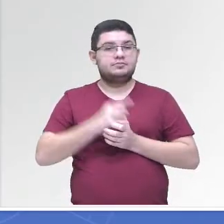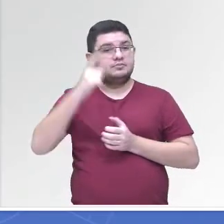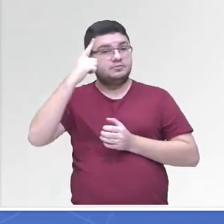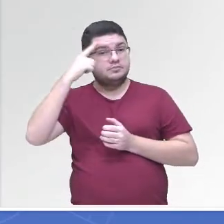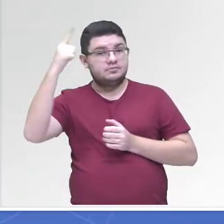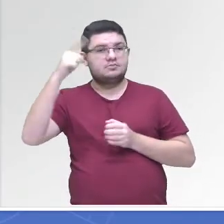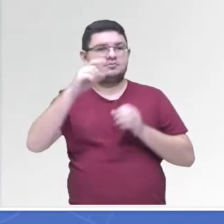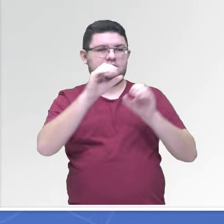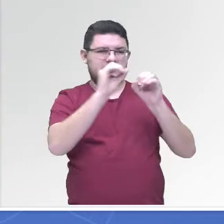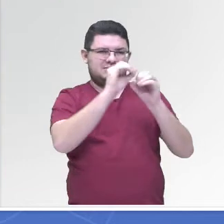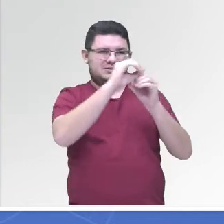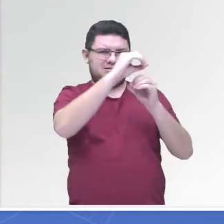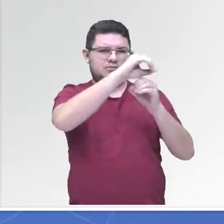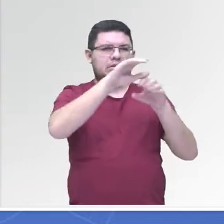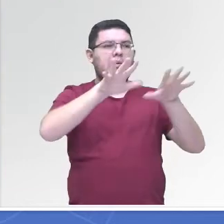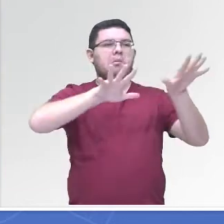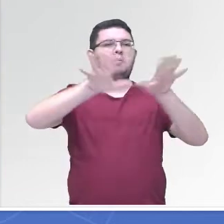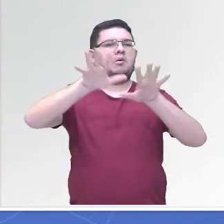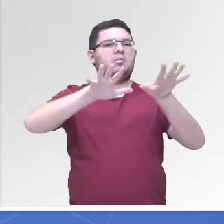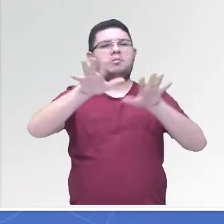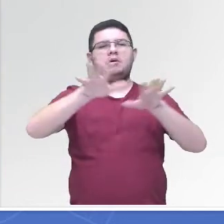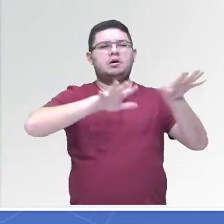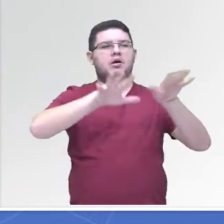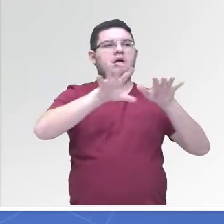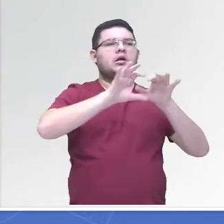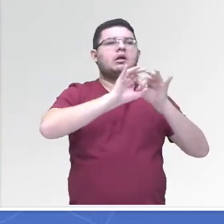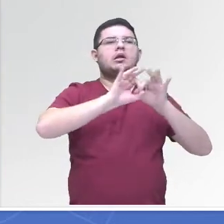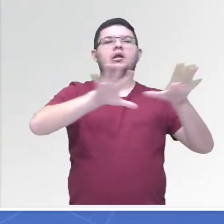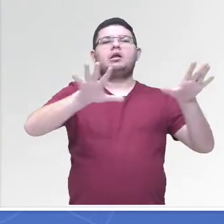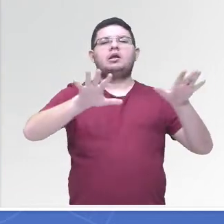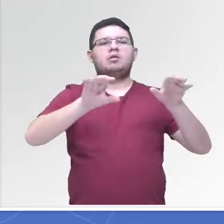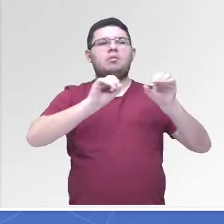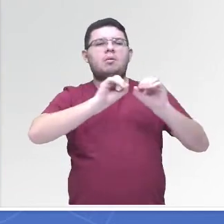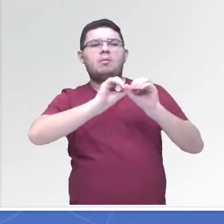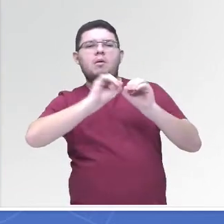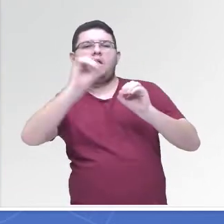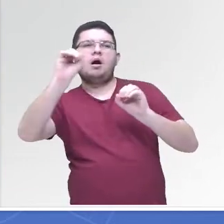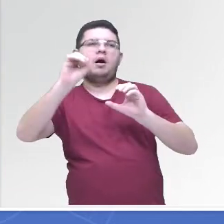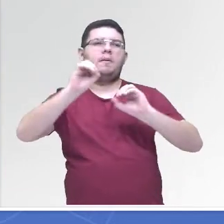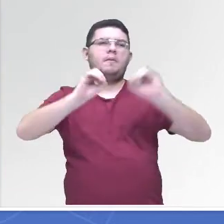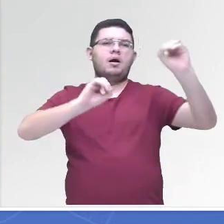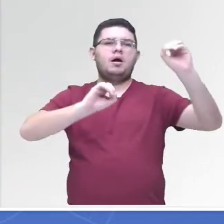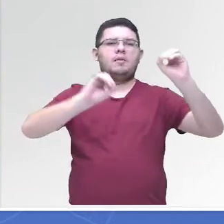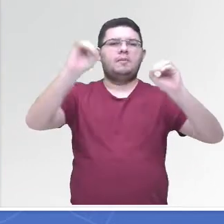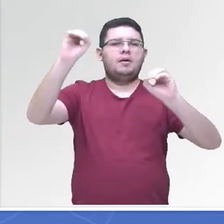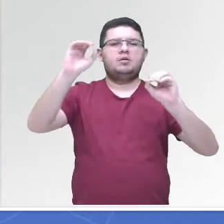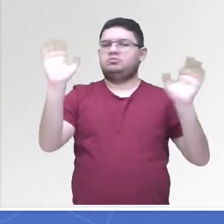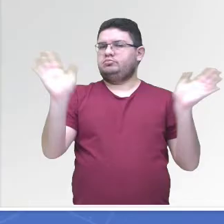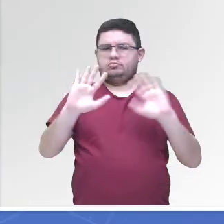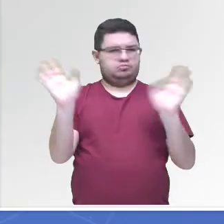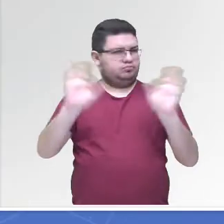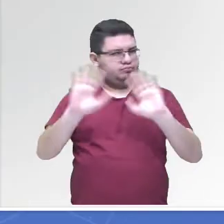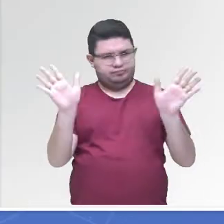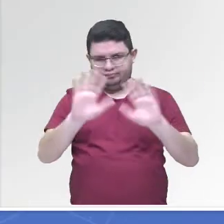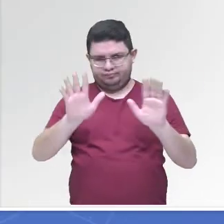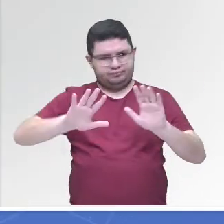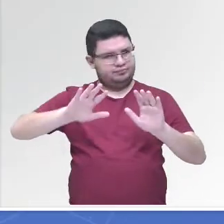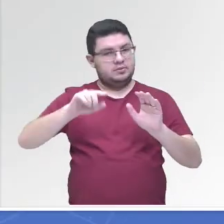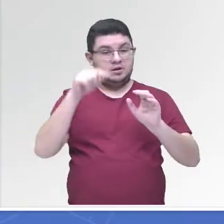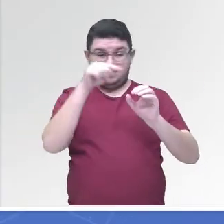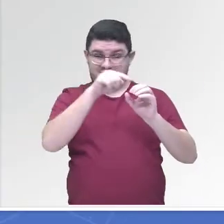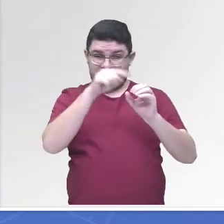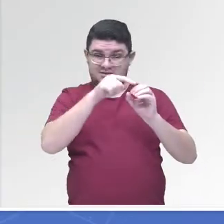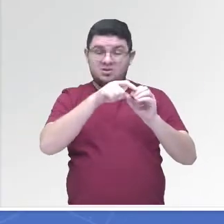de movimento. As partículas no estado sólido, elas, por conta dessa rigidez, elas não têm